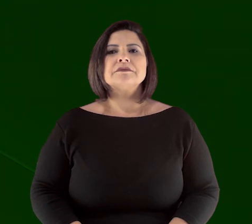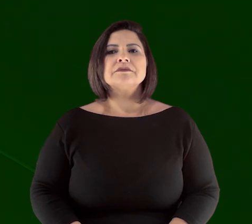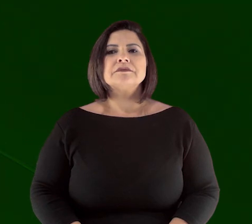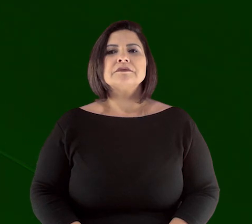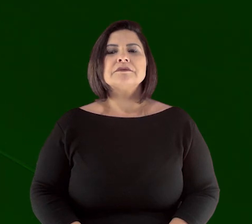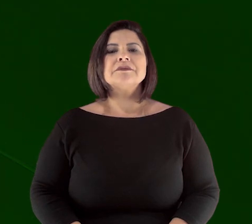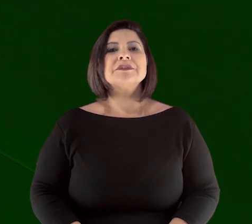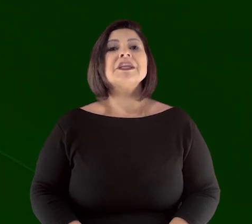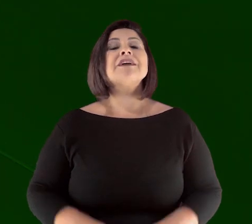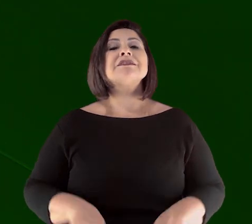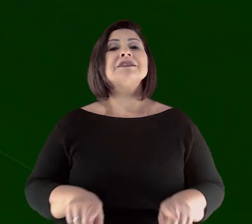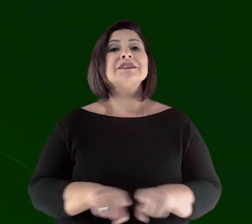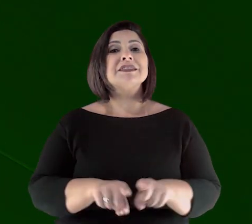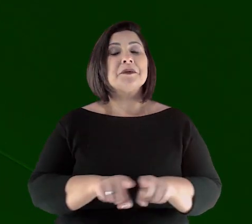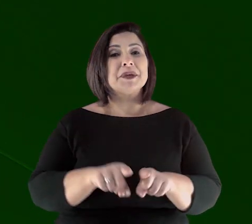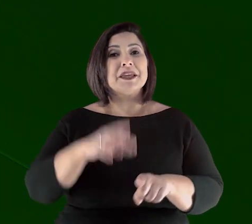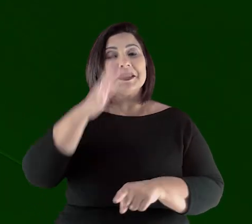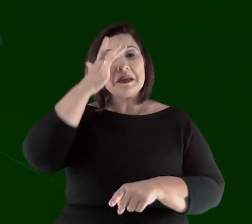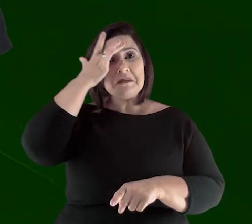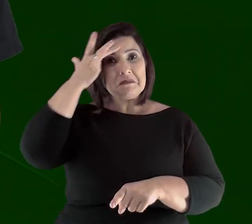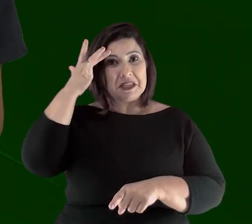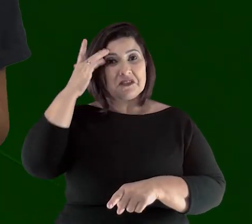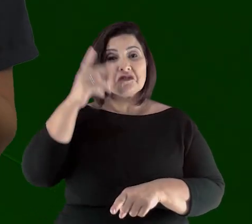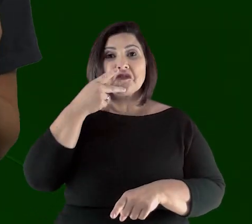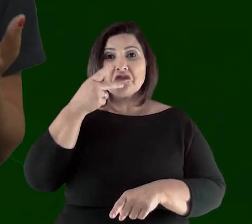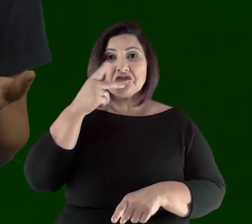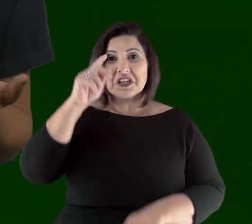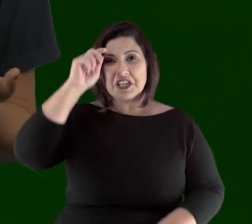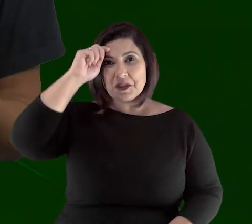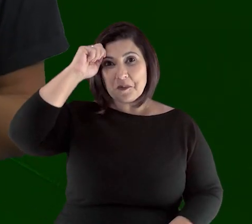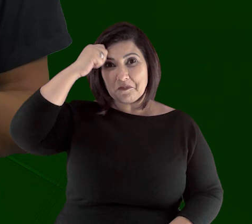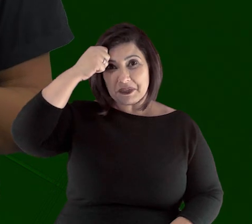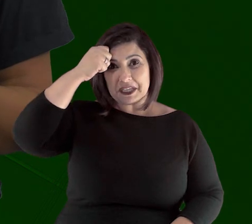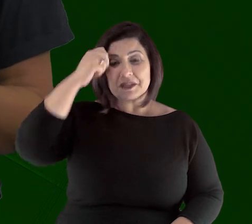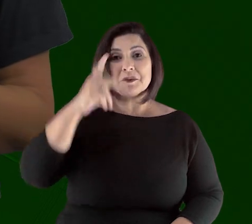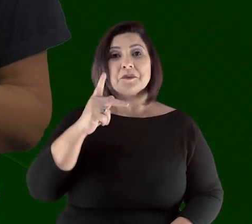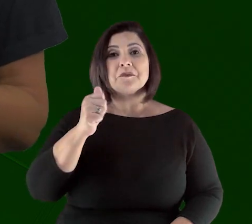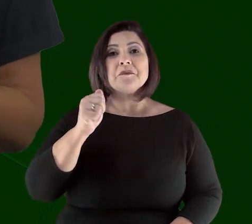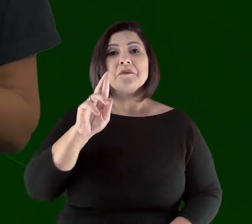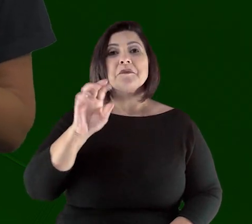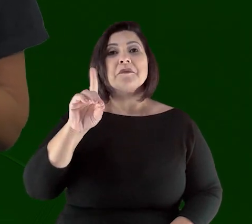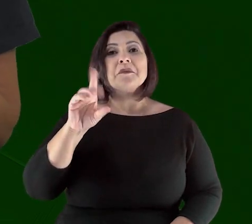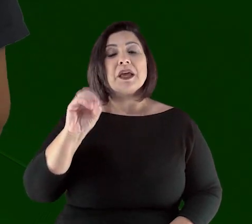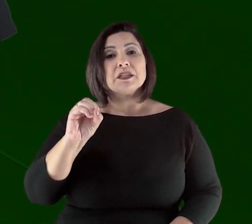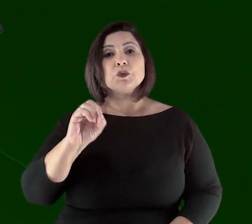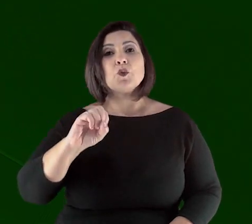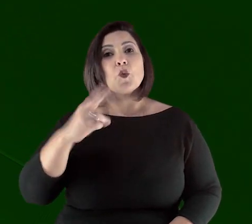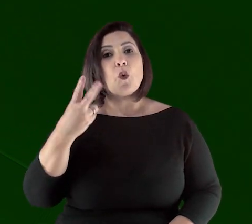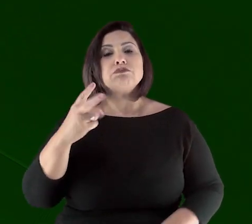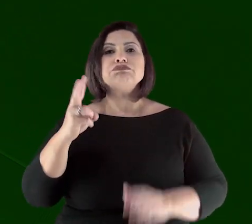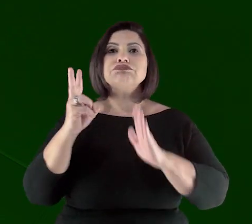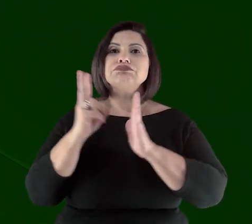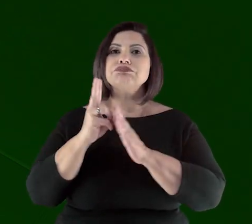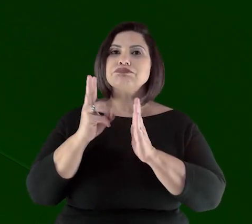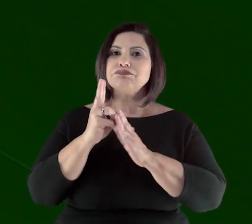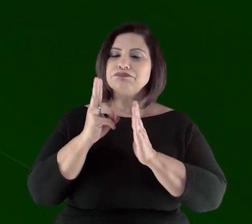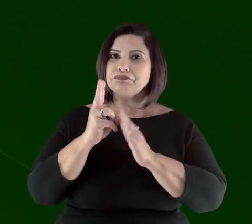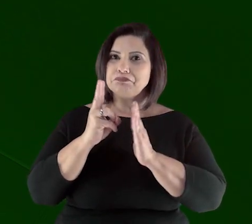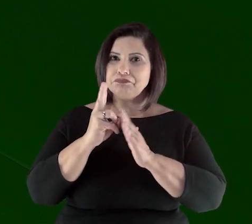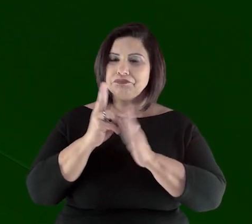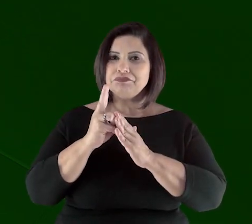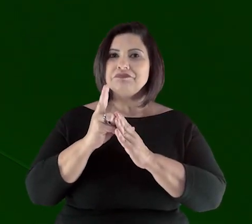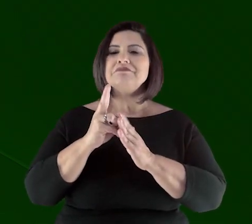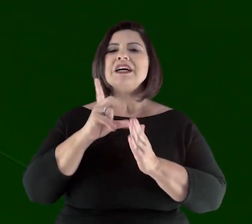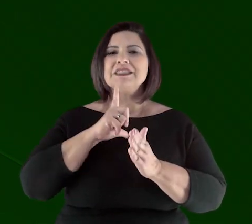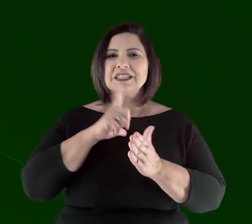declara preto ou pardo, você deve preencher o anexo 2A. Se você é indígena, preenche o anexo